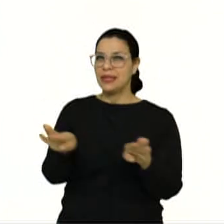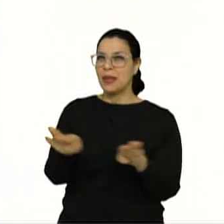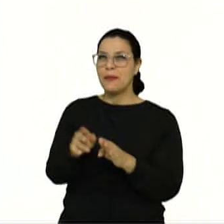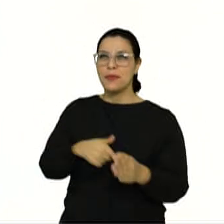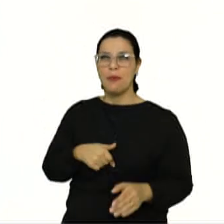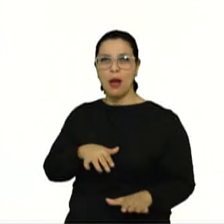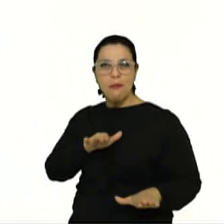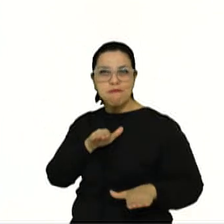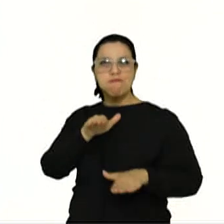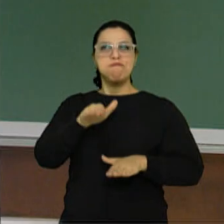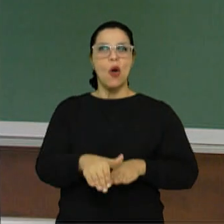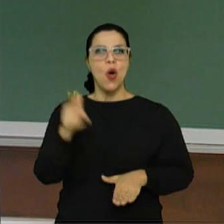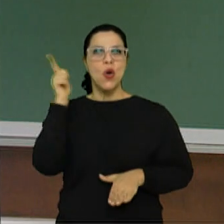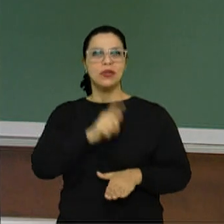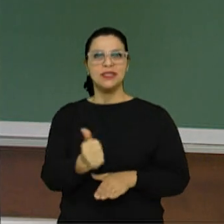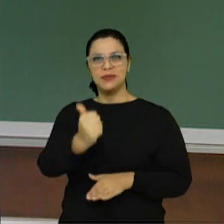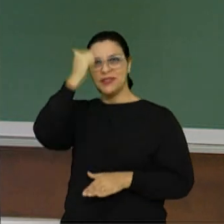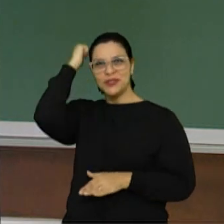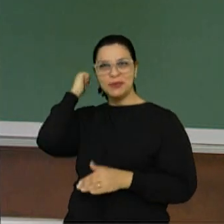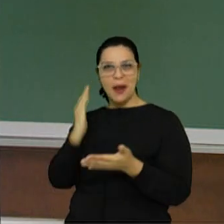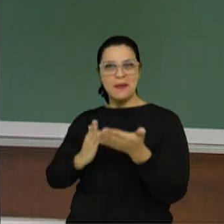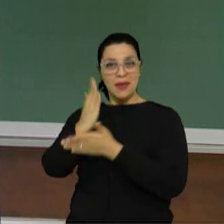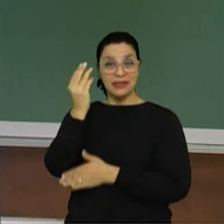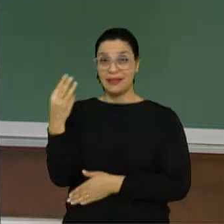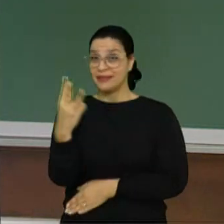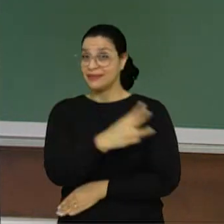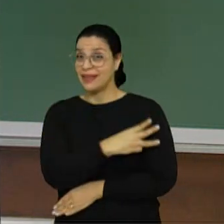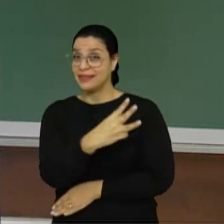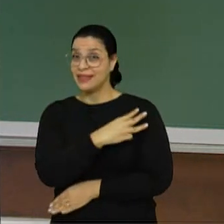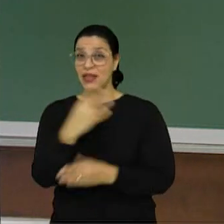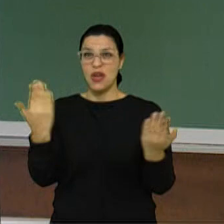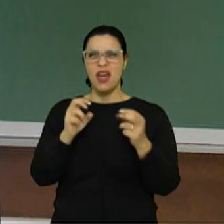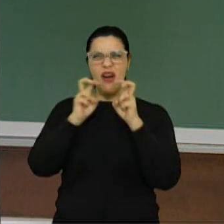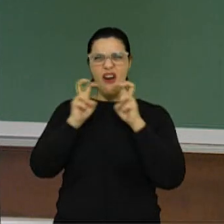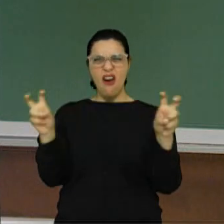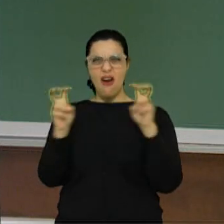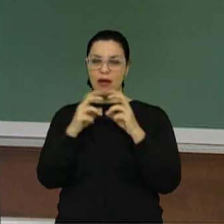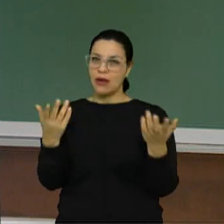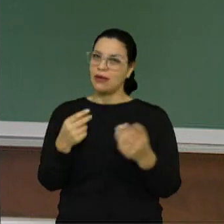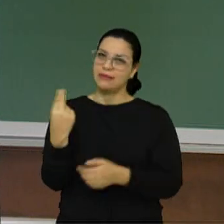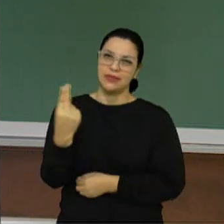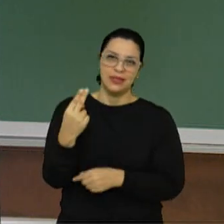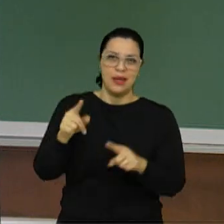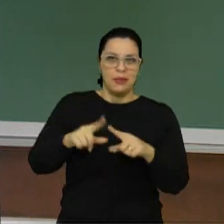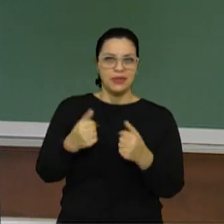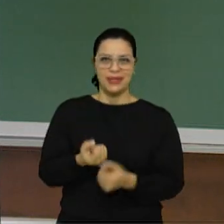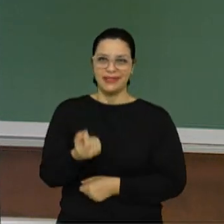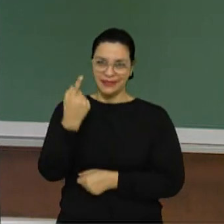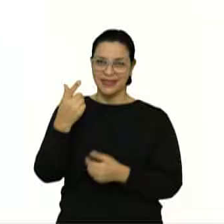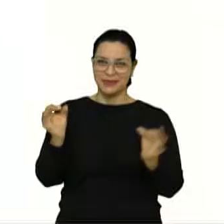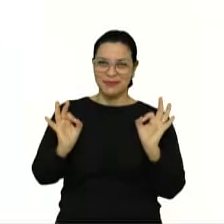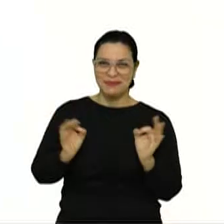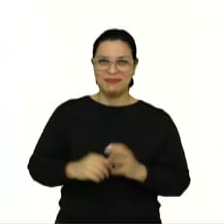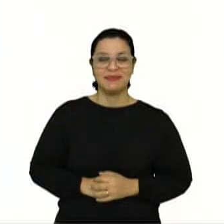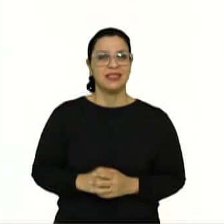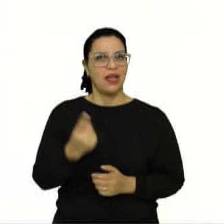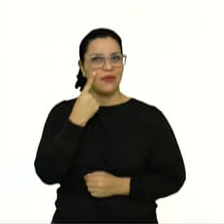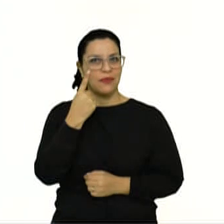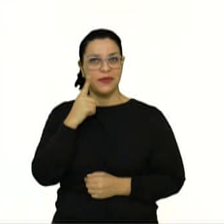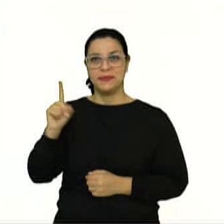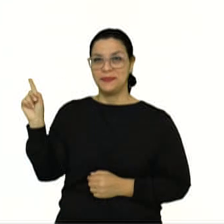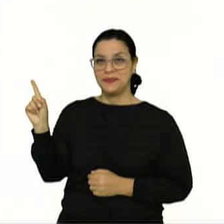na universidade, certeza. Quem é terceirão aí, dá um grito, só que agora não, senão vai ficar estranho, tá? Então vamos